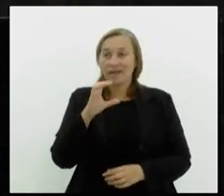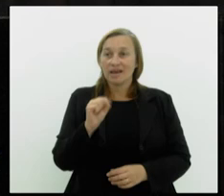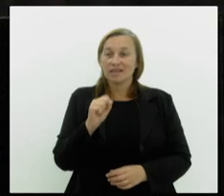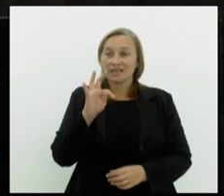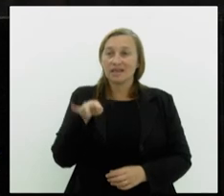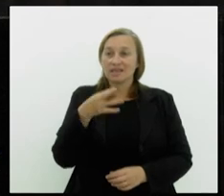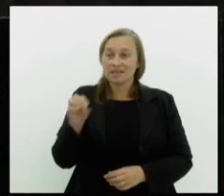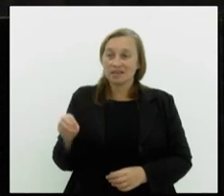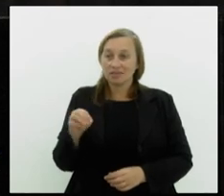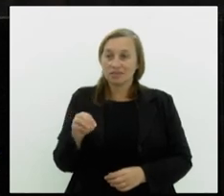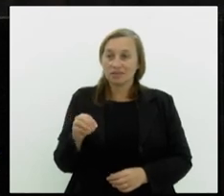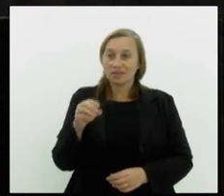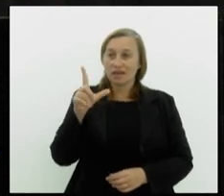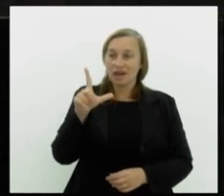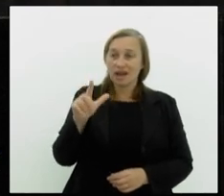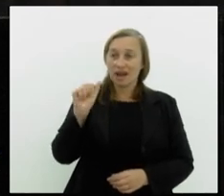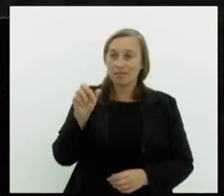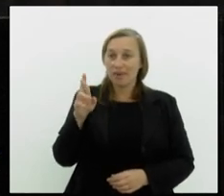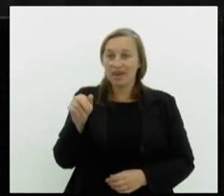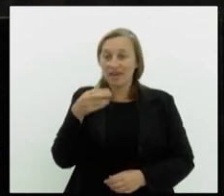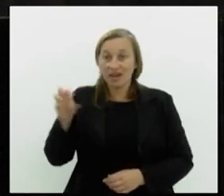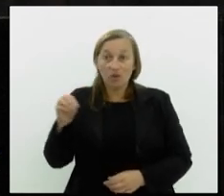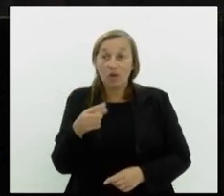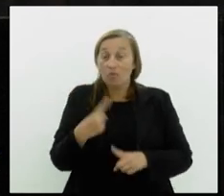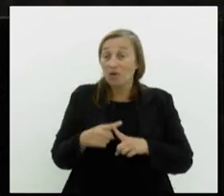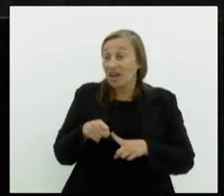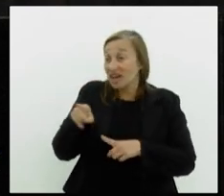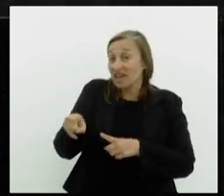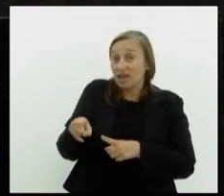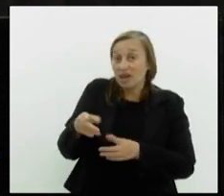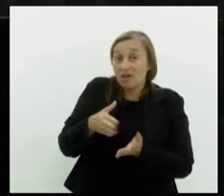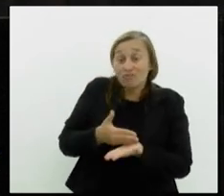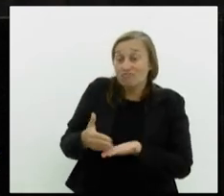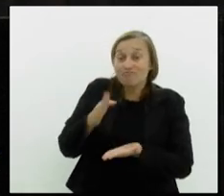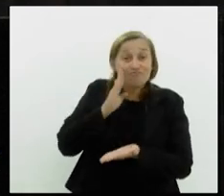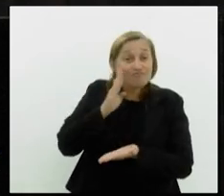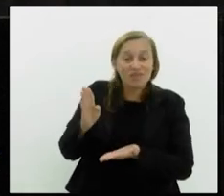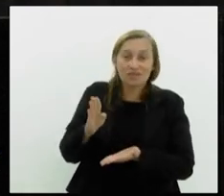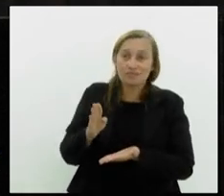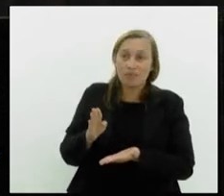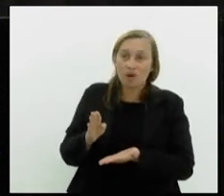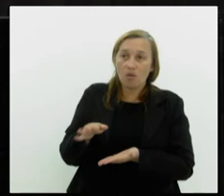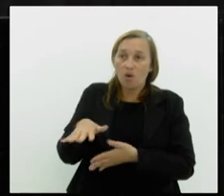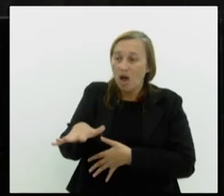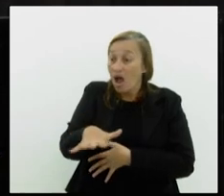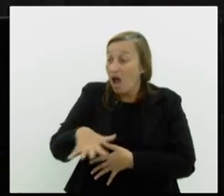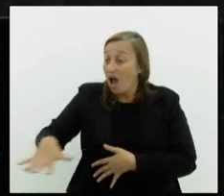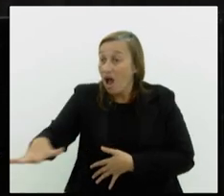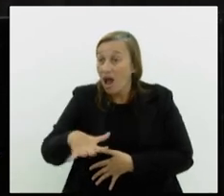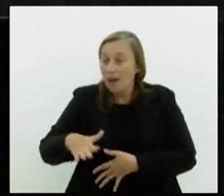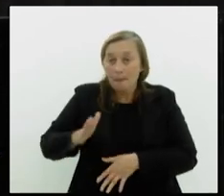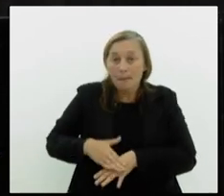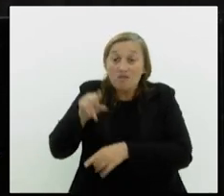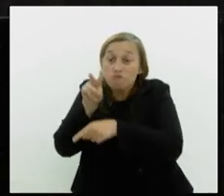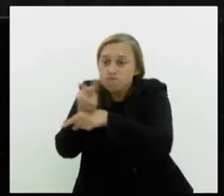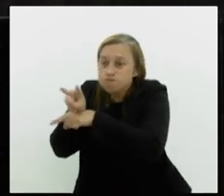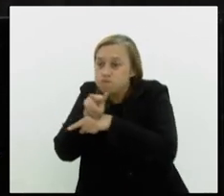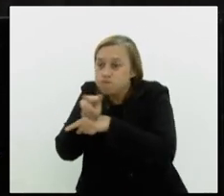Lameirão. É o coração vital. Eu acho que é a região que tem que estar mais